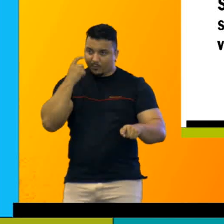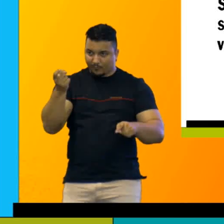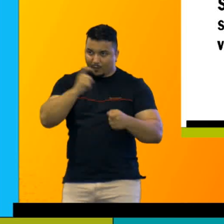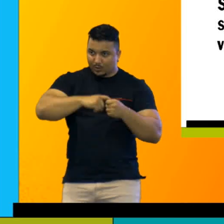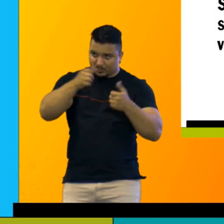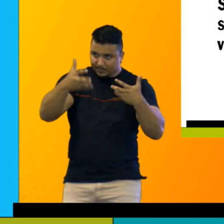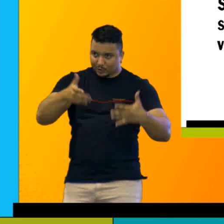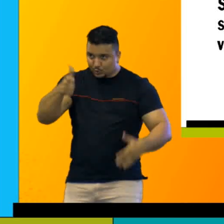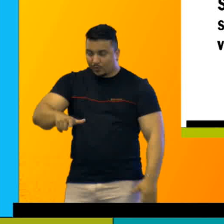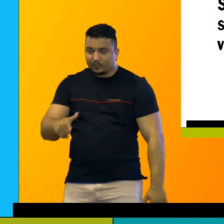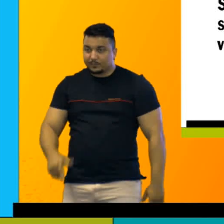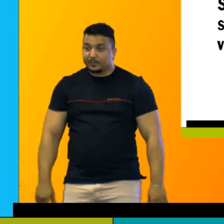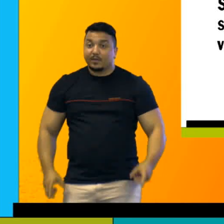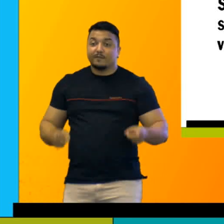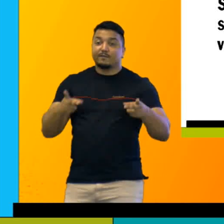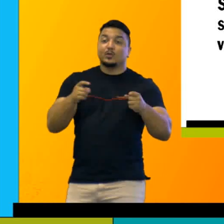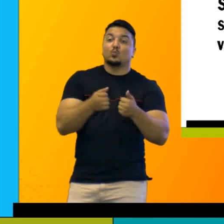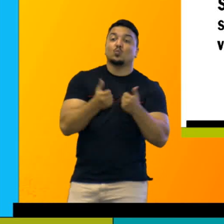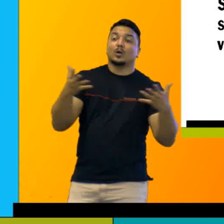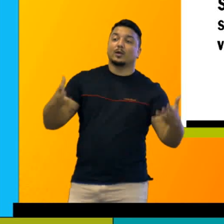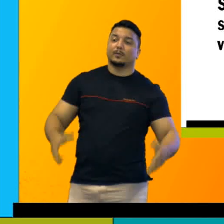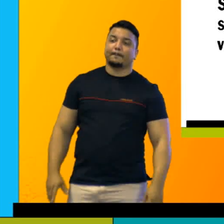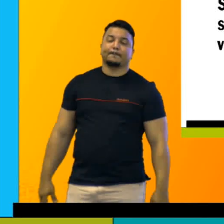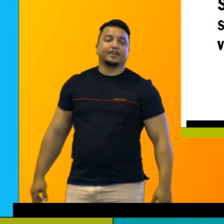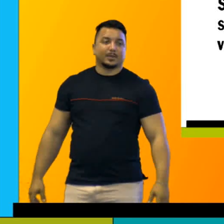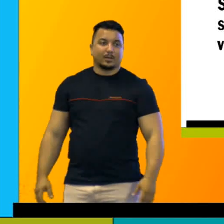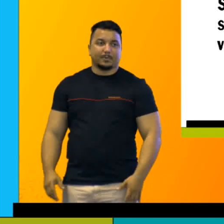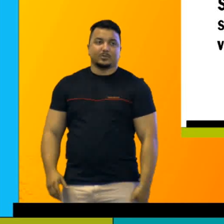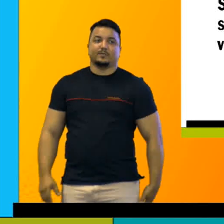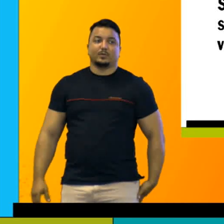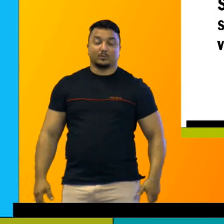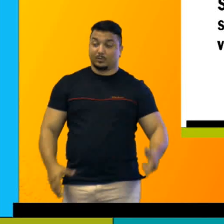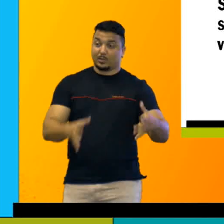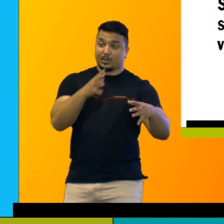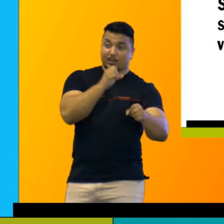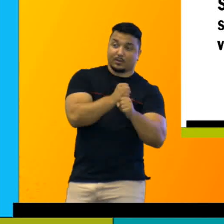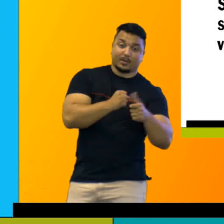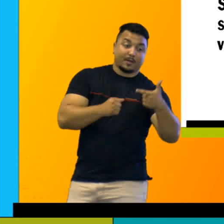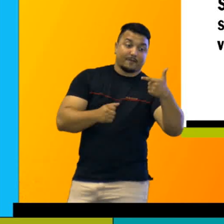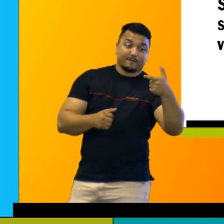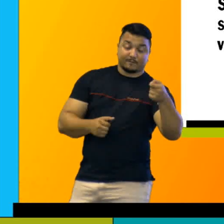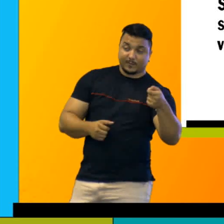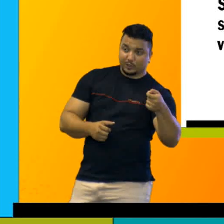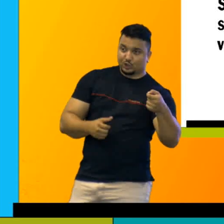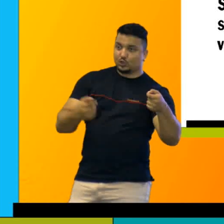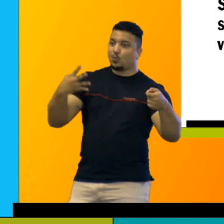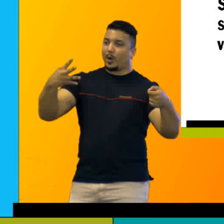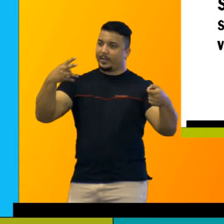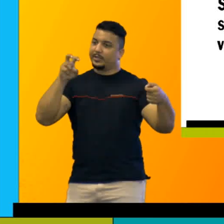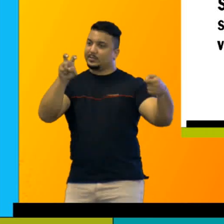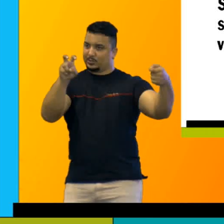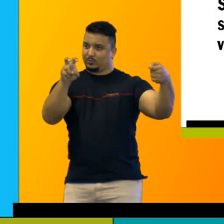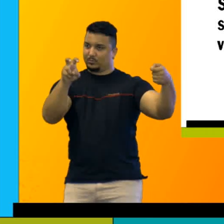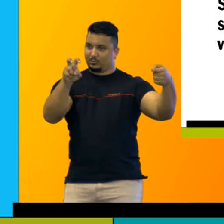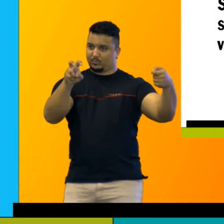lá, ele vendeu por quanto, hein? A média entre a primeira e a última.